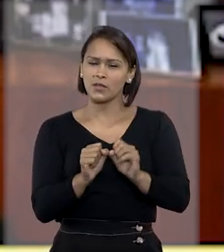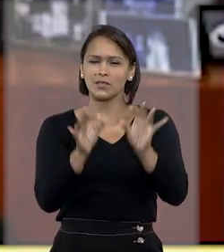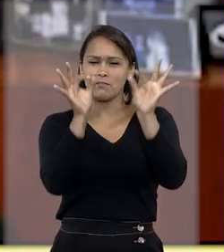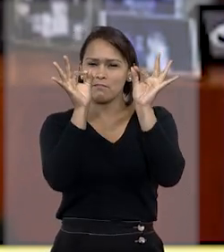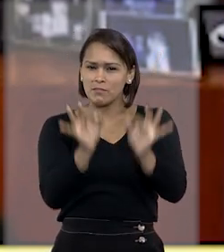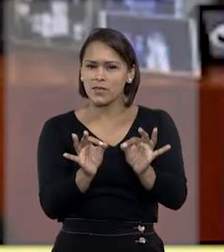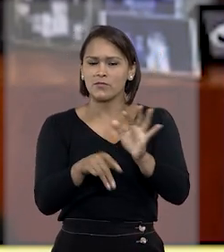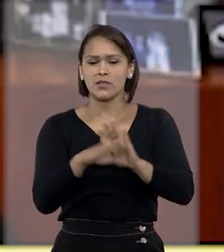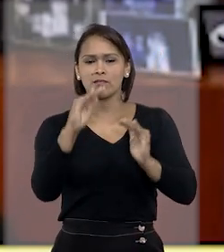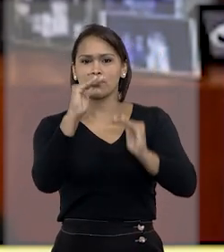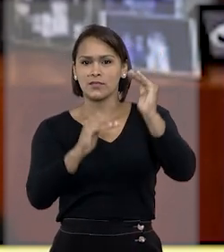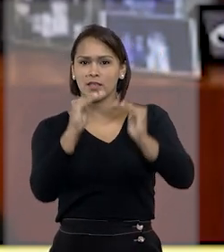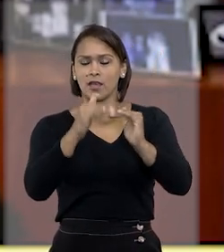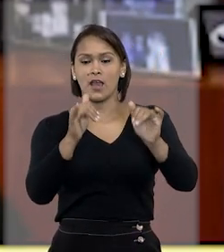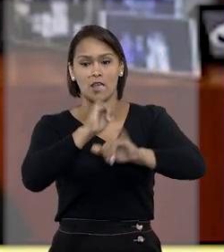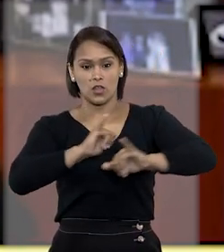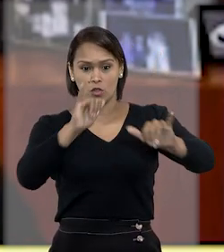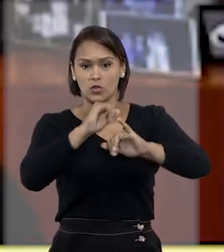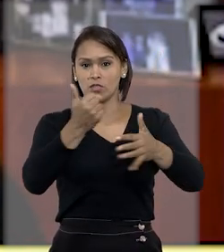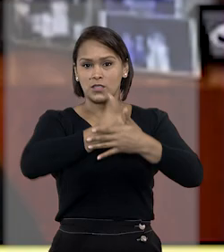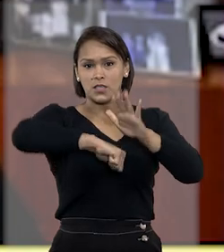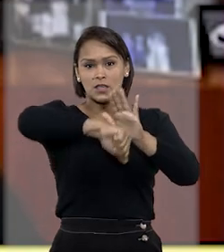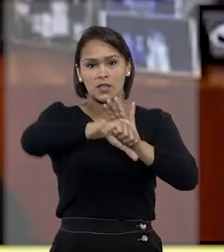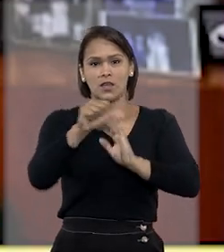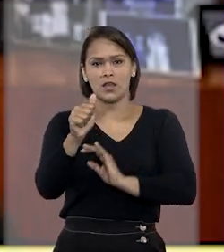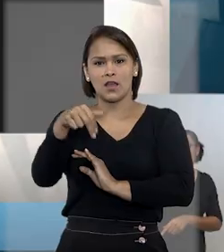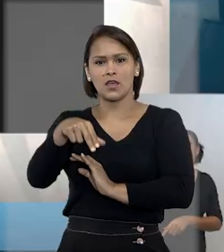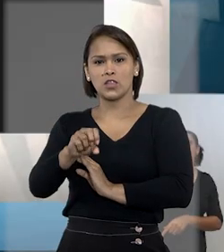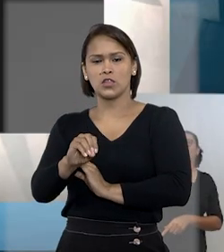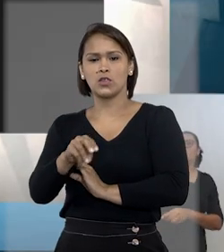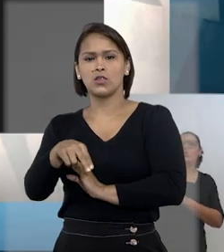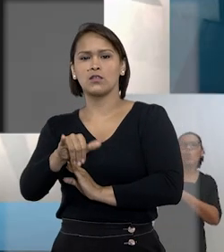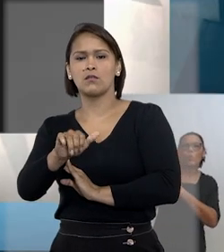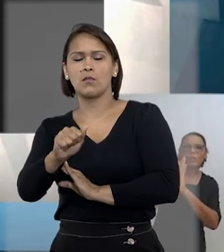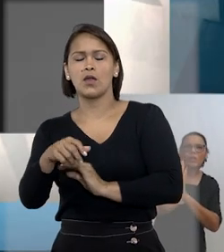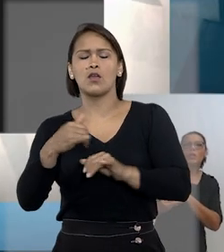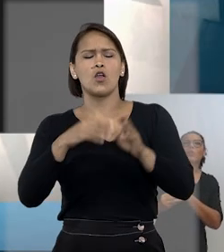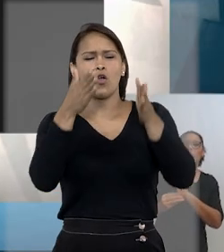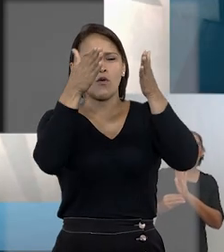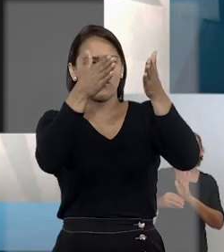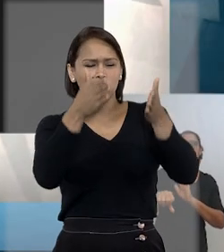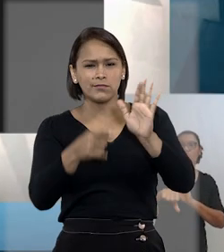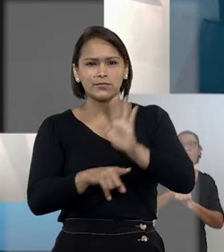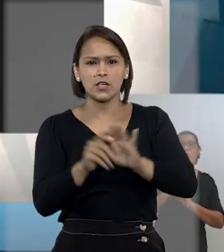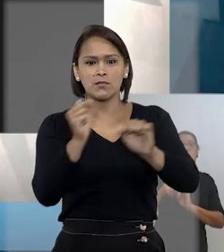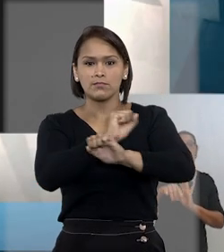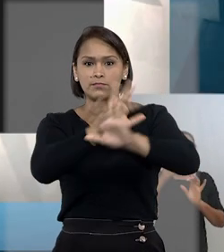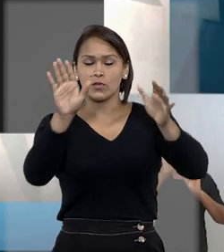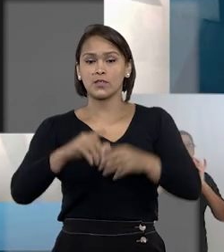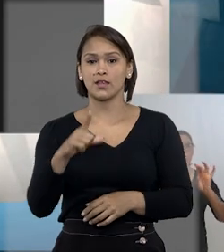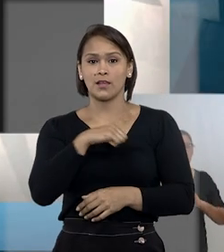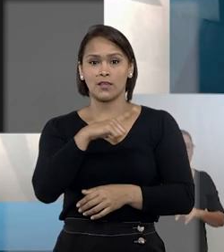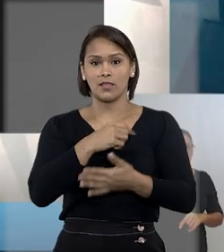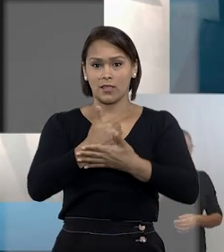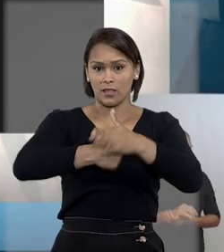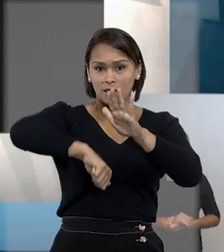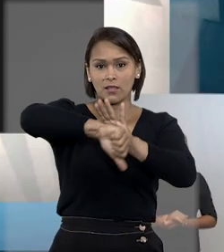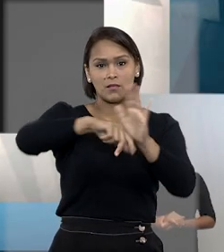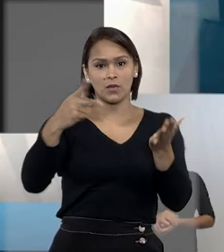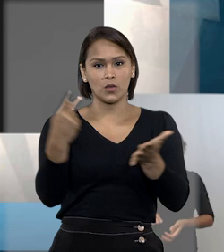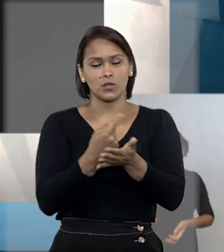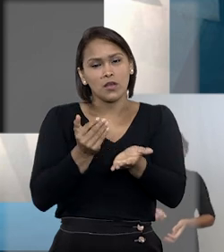pode ser perfeitamente aqui parada a notícia-crime anônima tendo em vista os seus objetivos de trazer à tona o